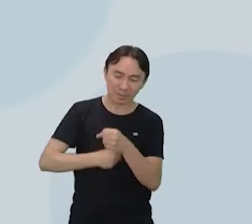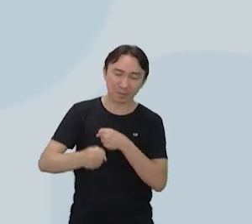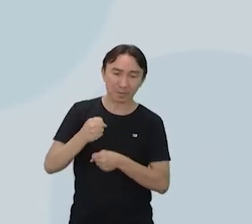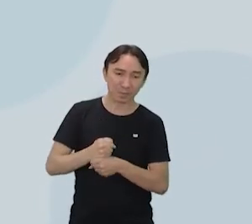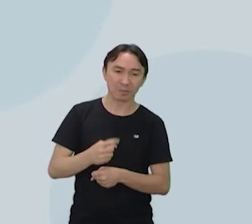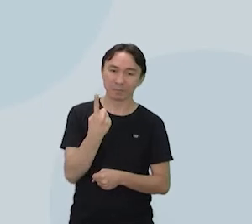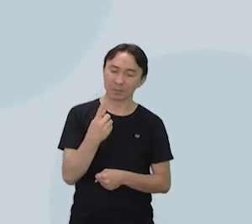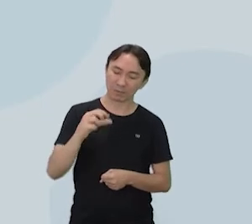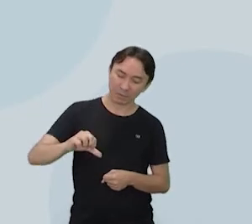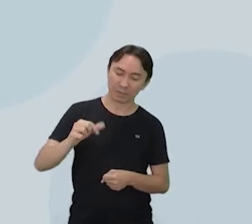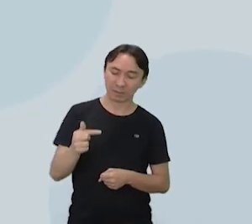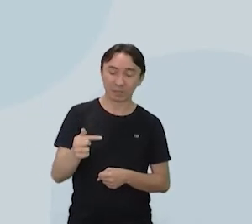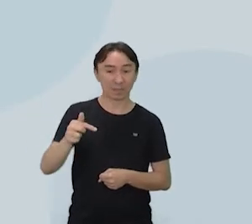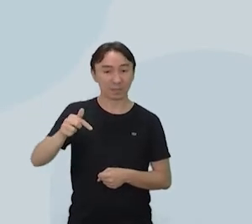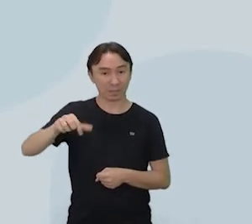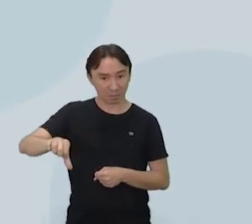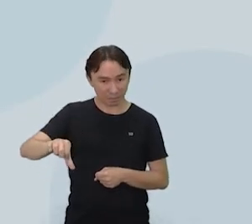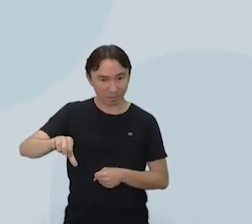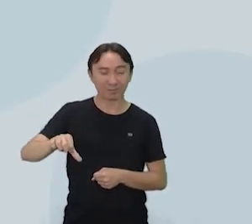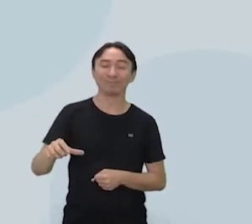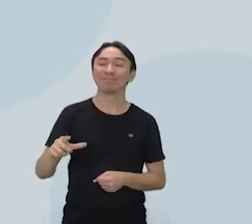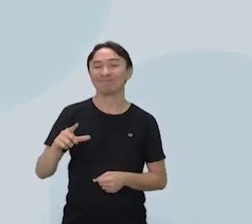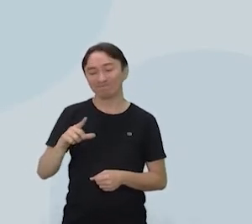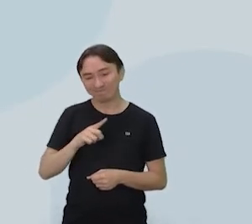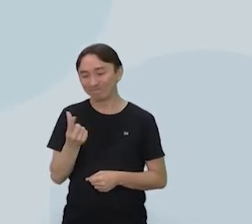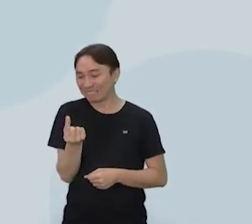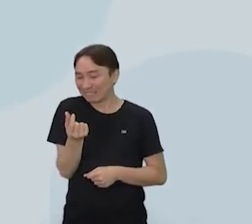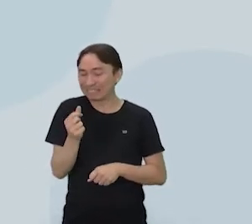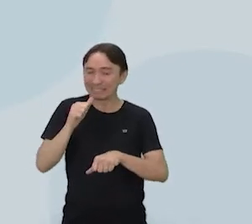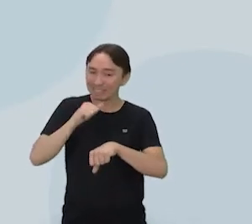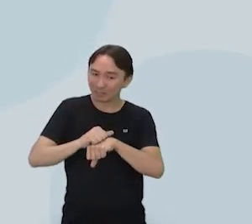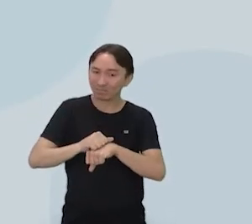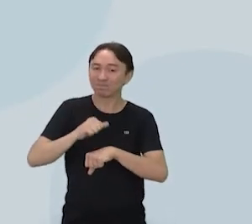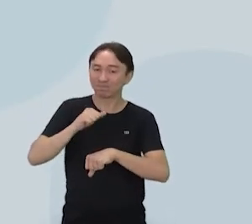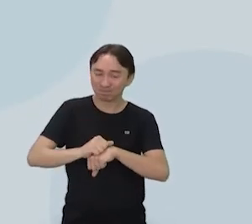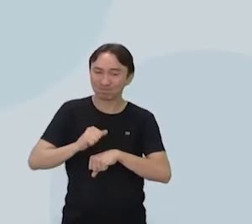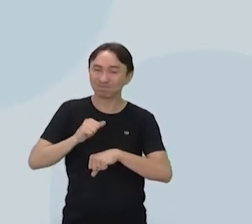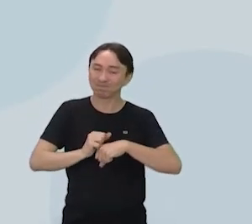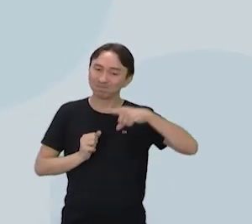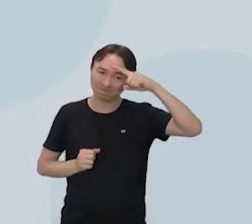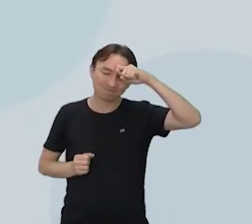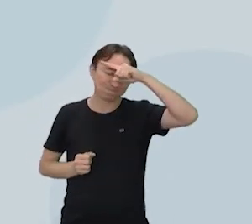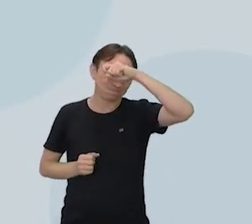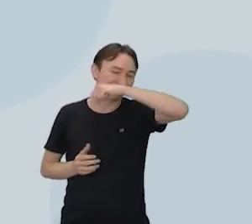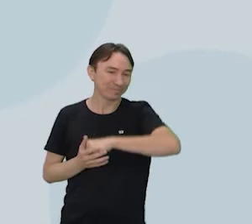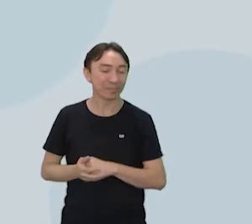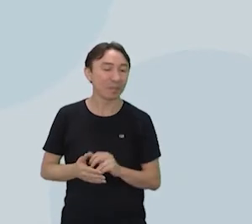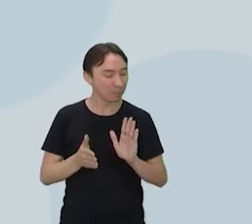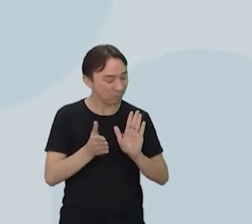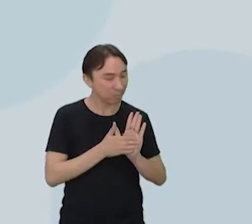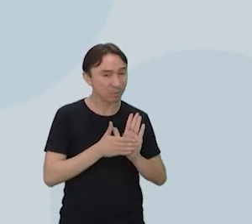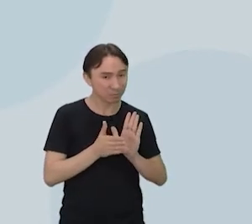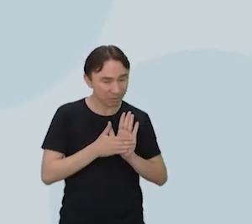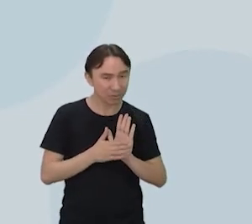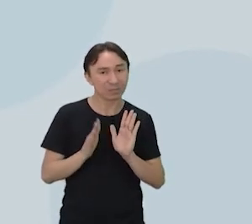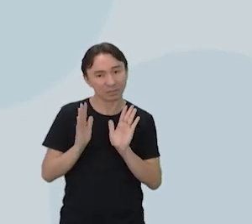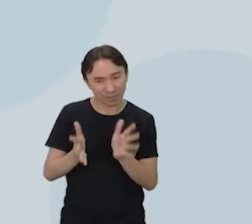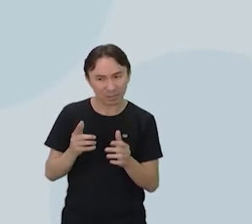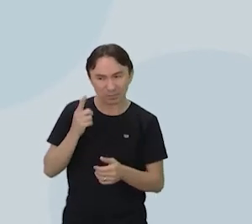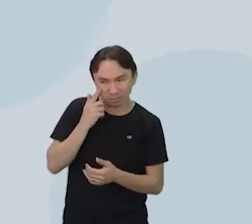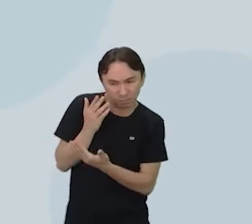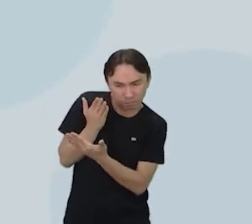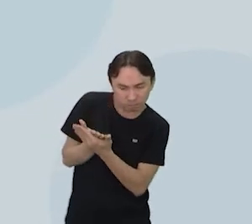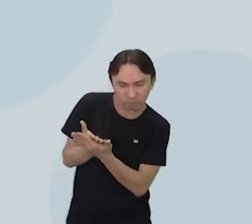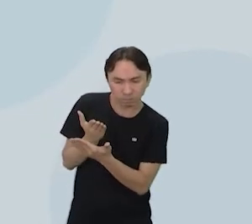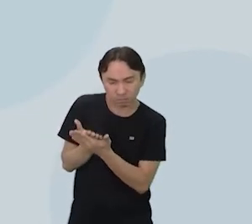1979, enfrenta dificuldades financeiras. A proposta já vinha sendo estudada há meses e recebeu o apoio